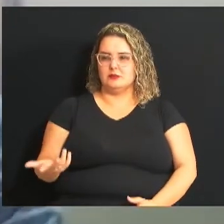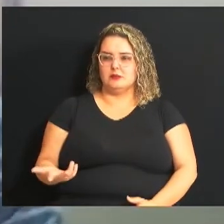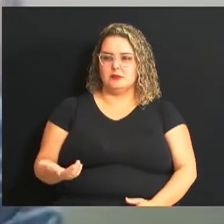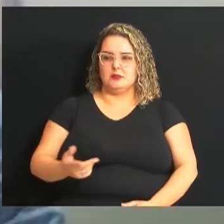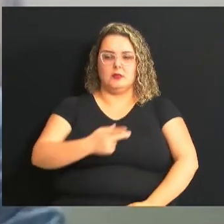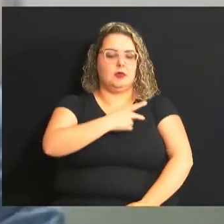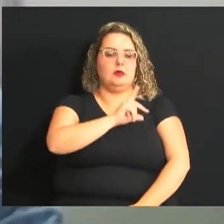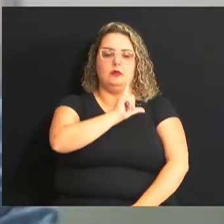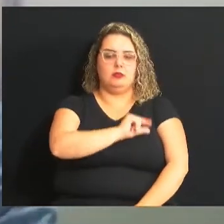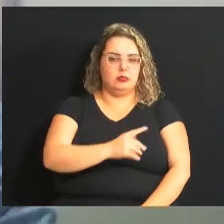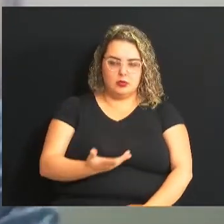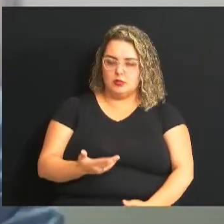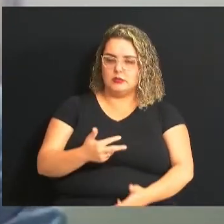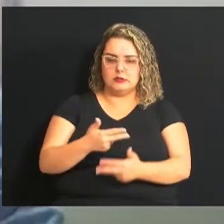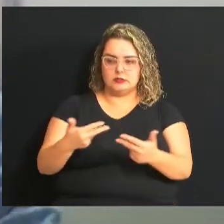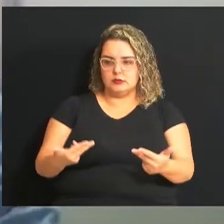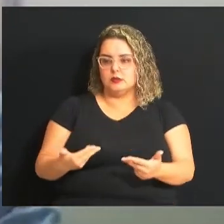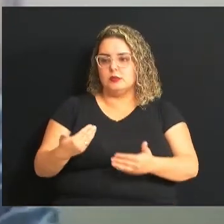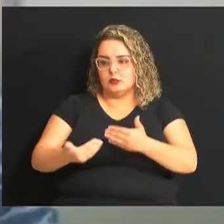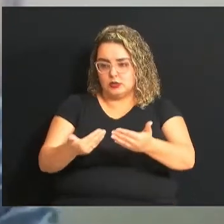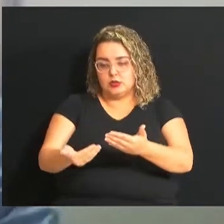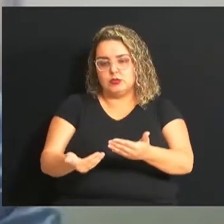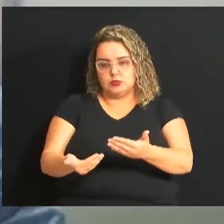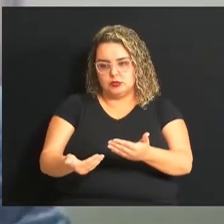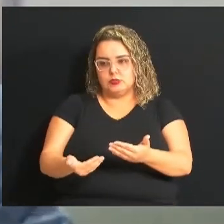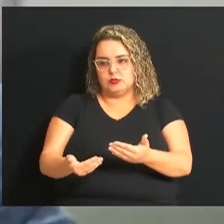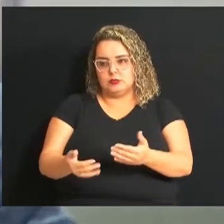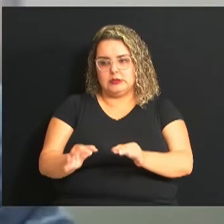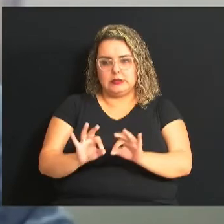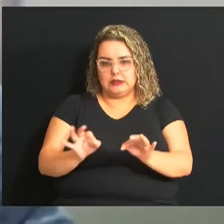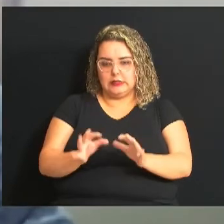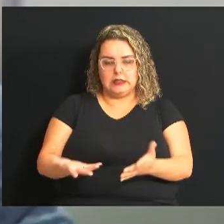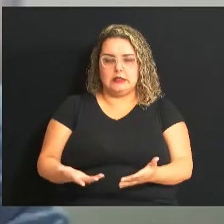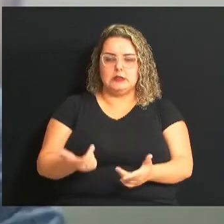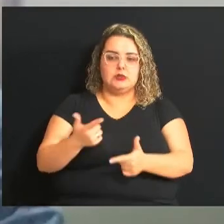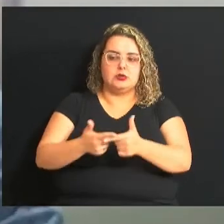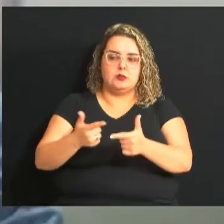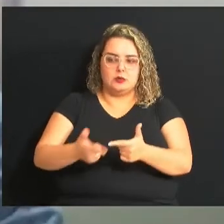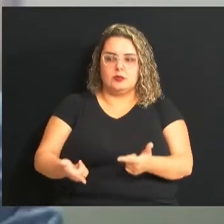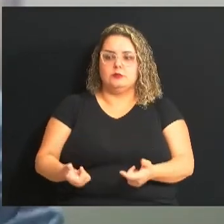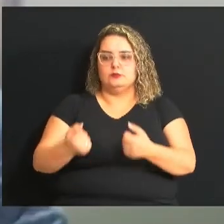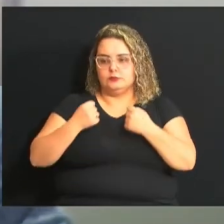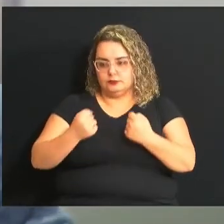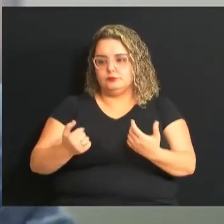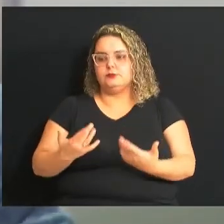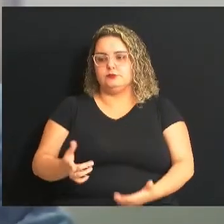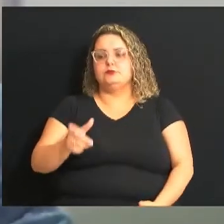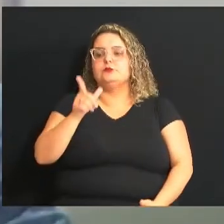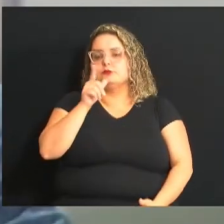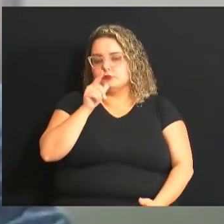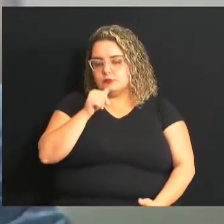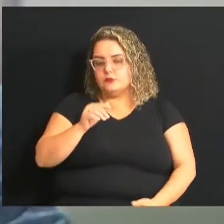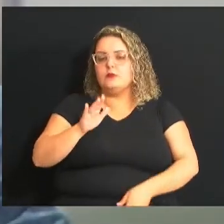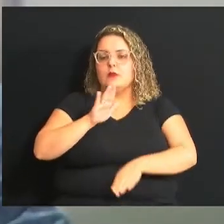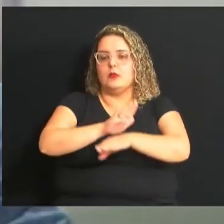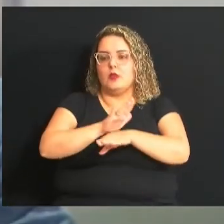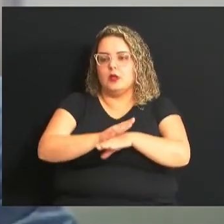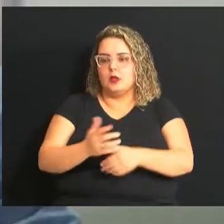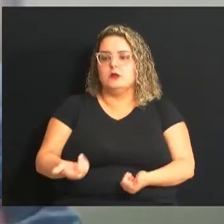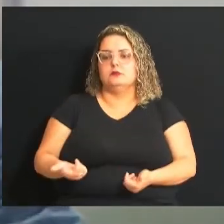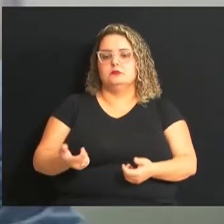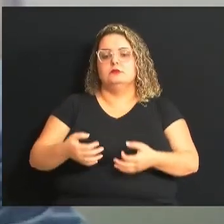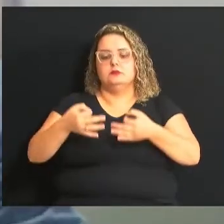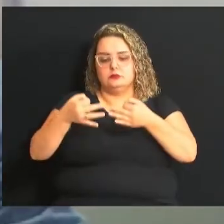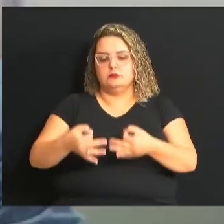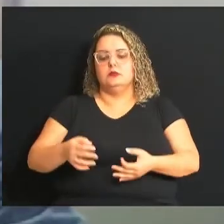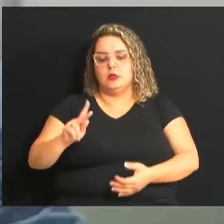arterial, coisas do tipo aí durante nenhum tipo de hipotensão causada pelo exercício físico. Então a água ajuda a manter ele hidratado, porque